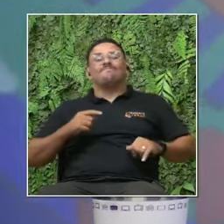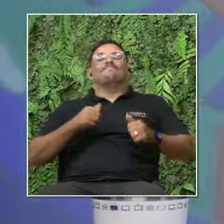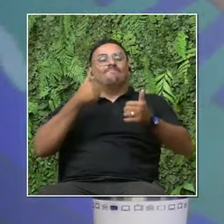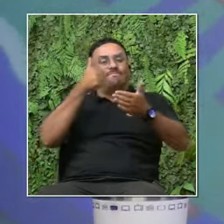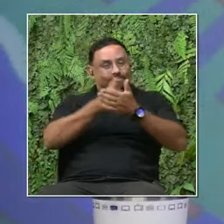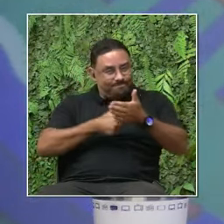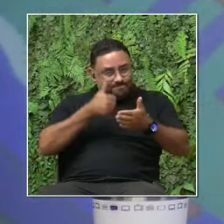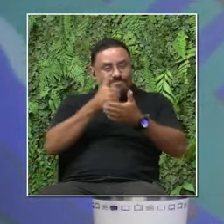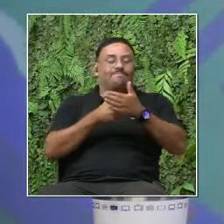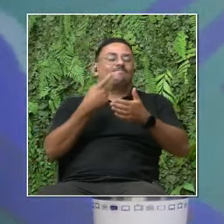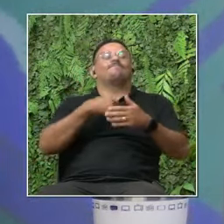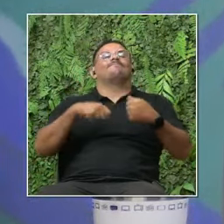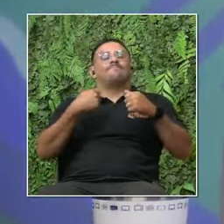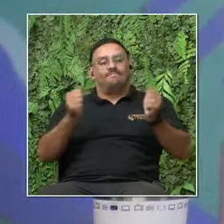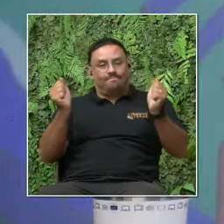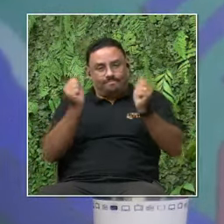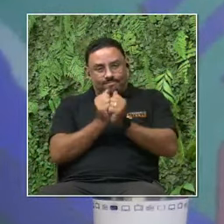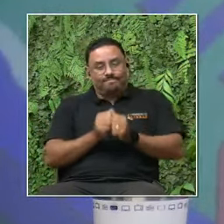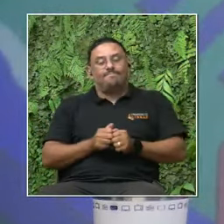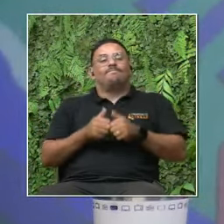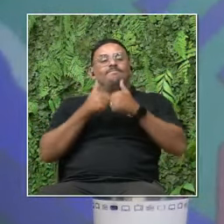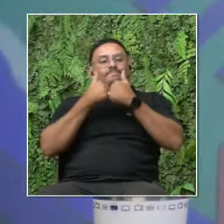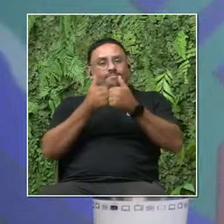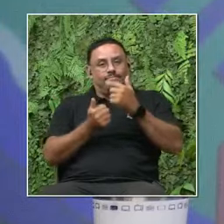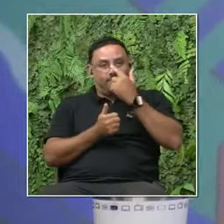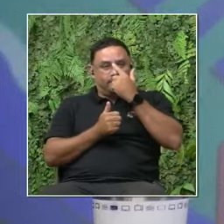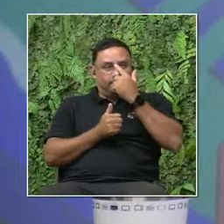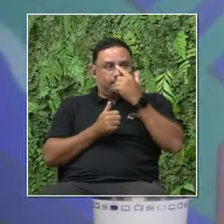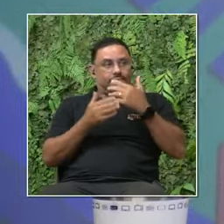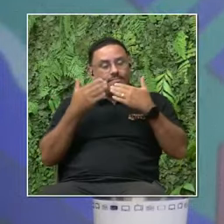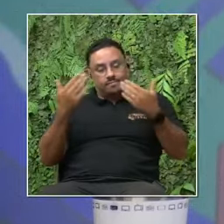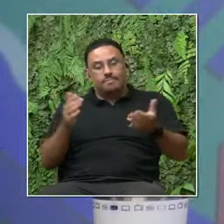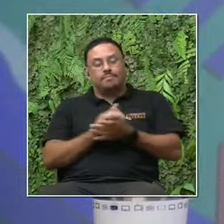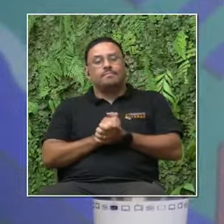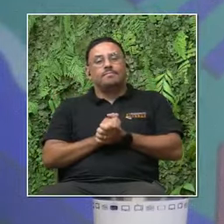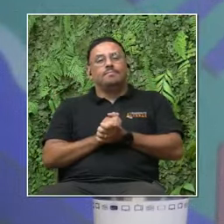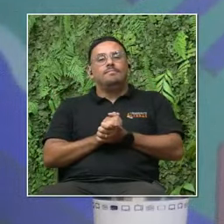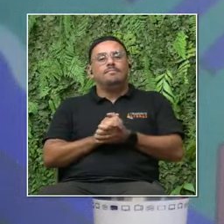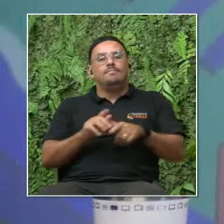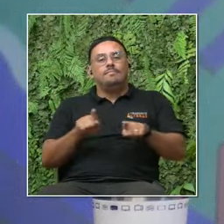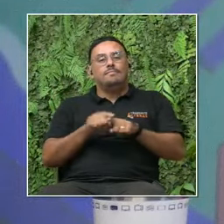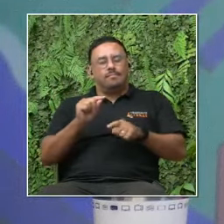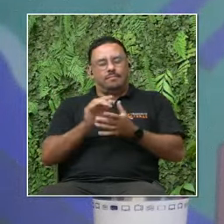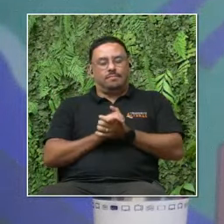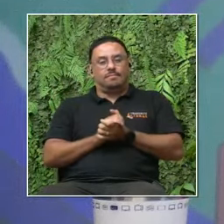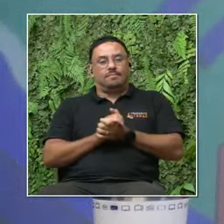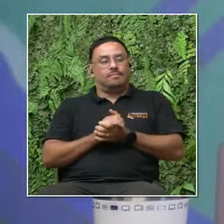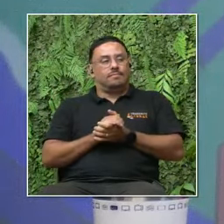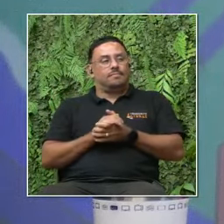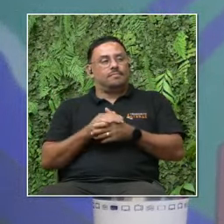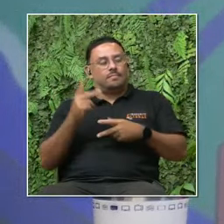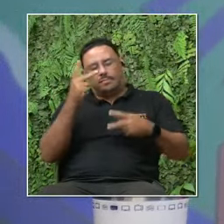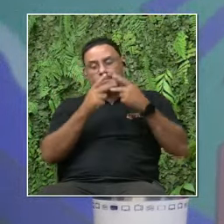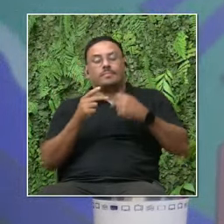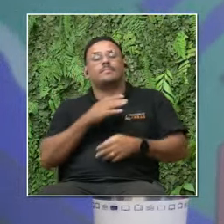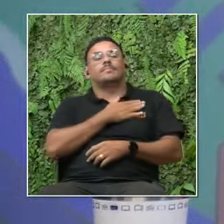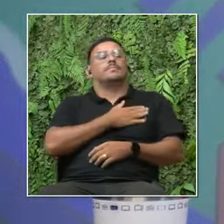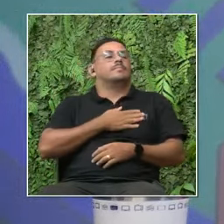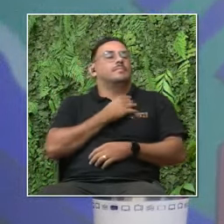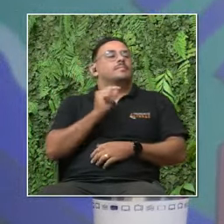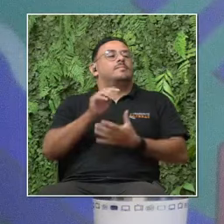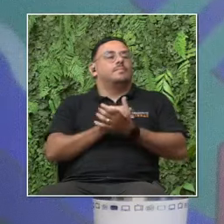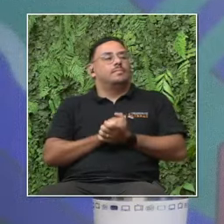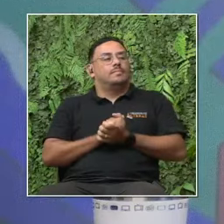luta que a gente tem que lutar juntos beleza e mas tem um som que todo mundo quer ouvir todo mundo gosta de